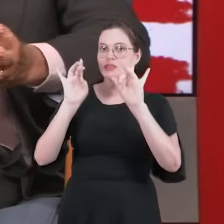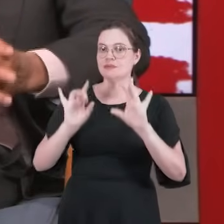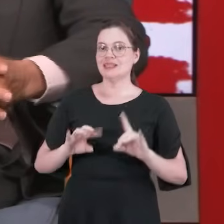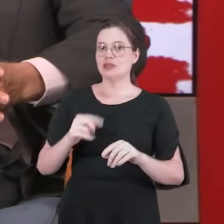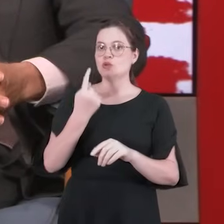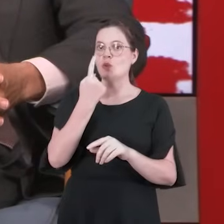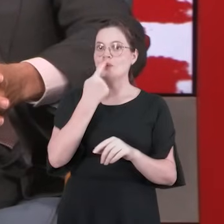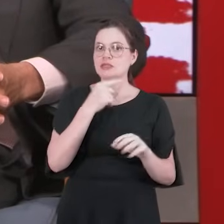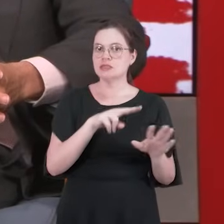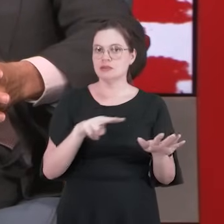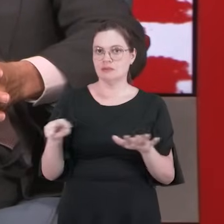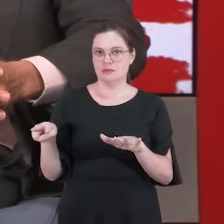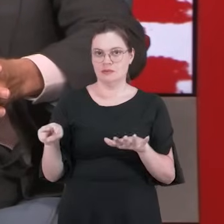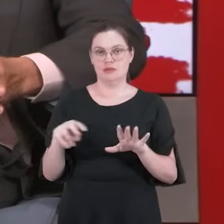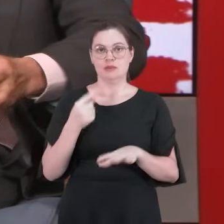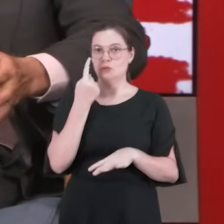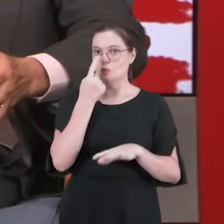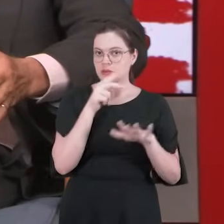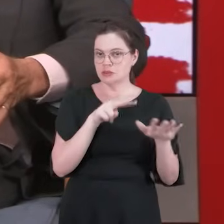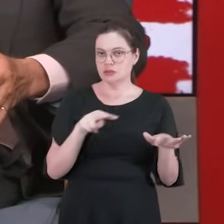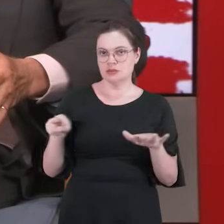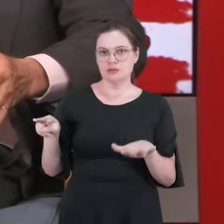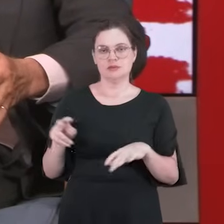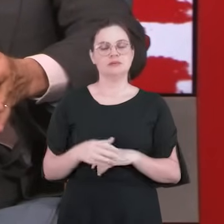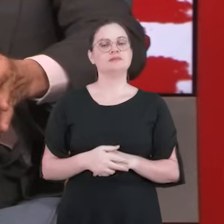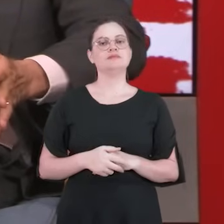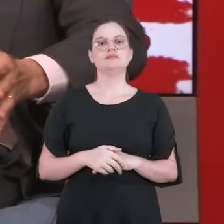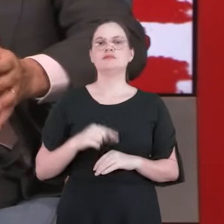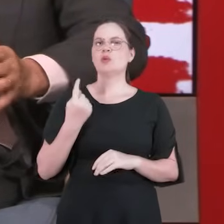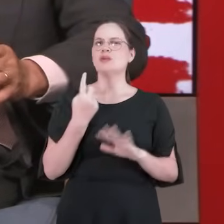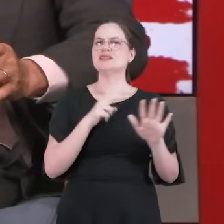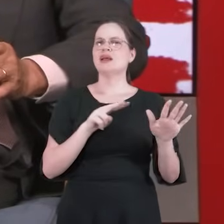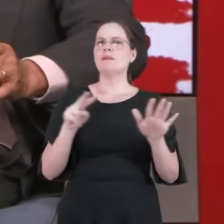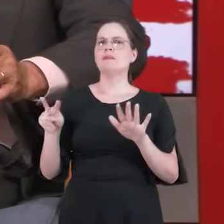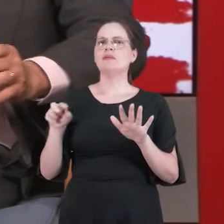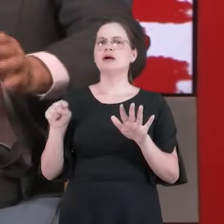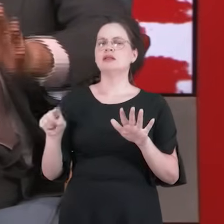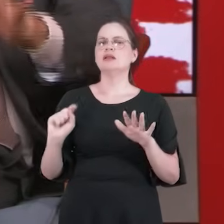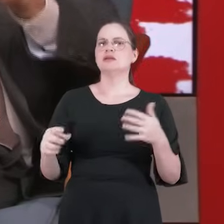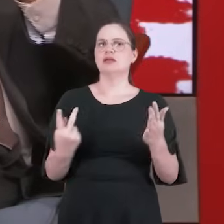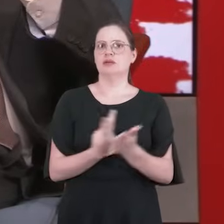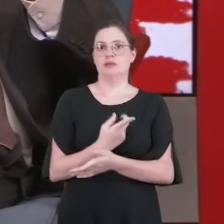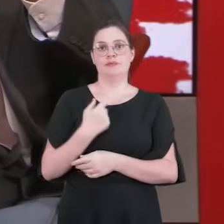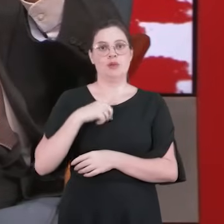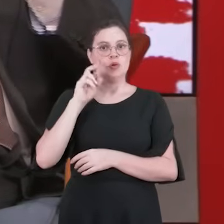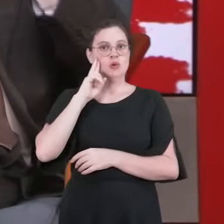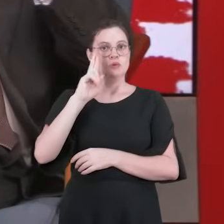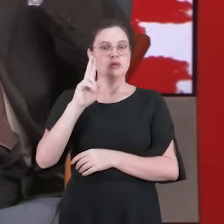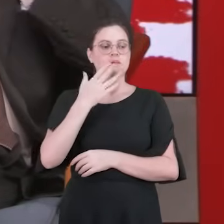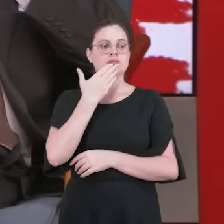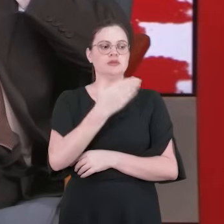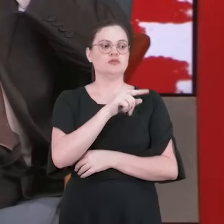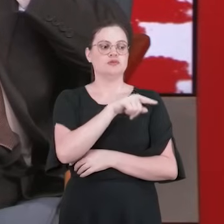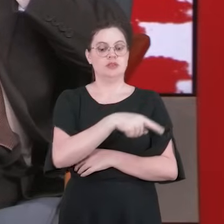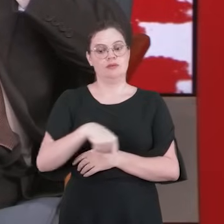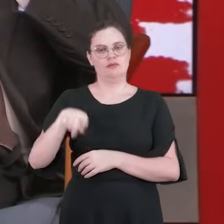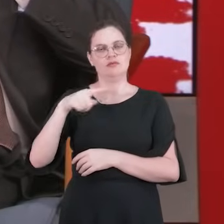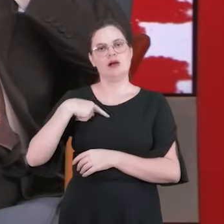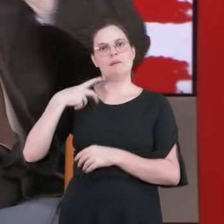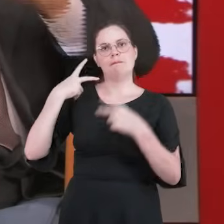semana que se seguia, o Senhor queria que fossem entregues 5